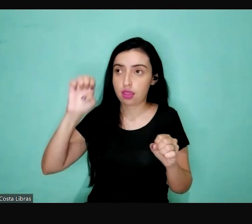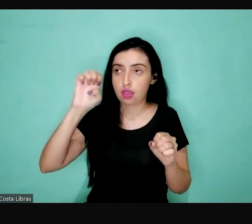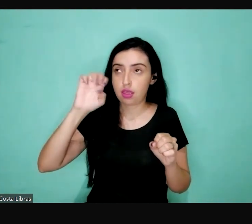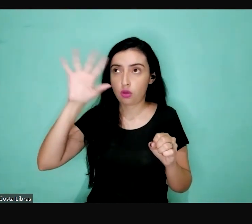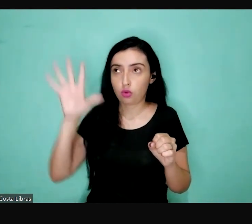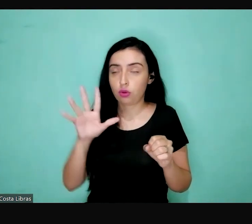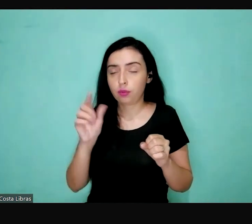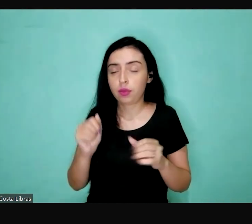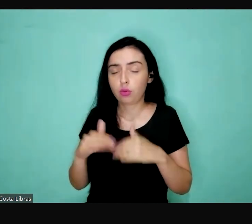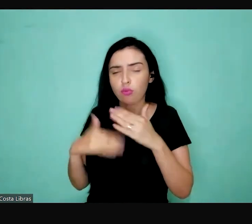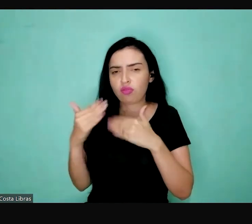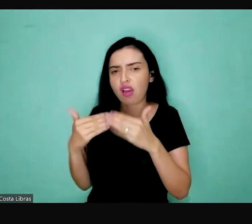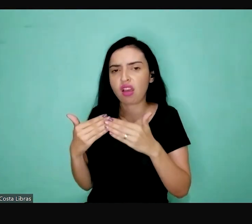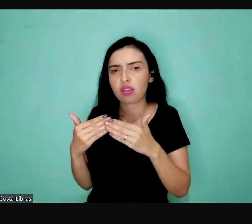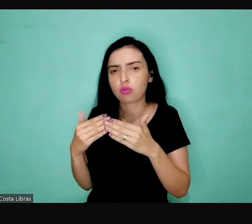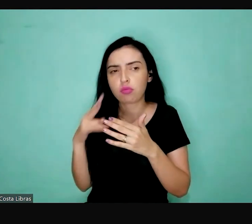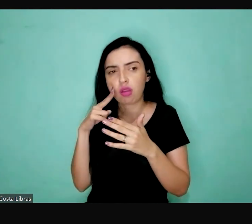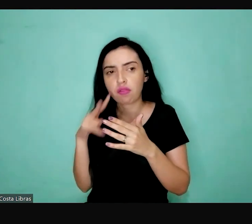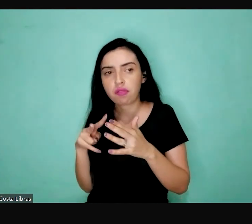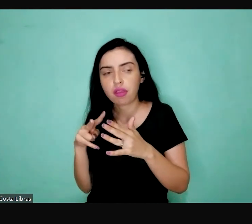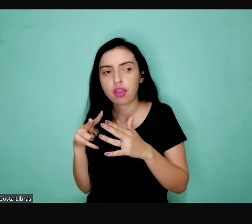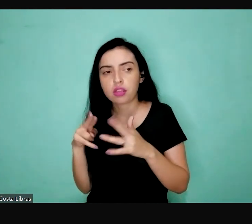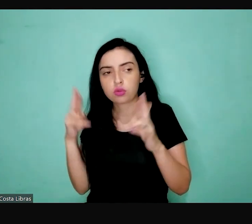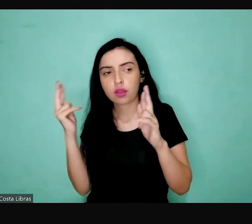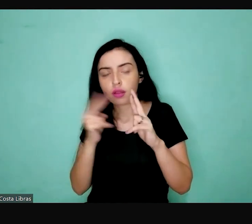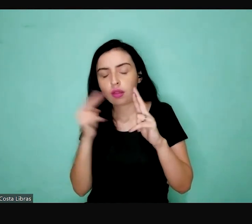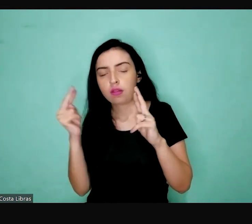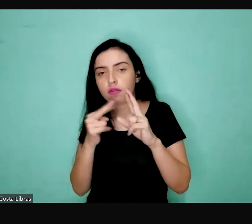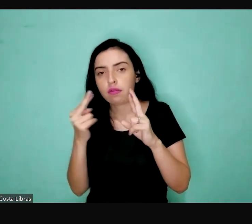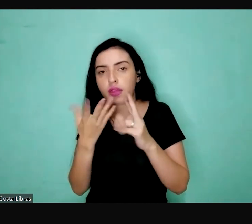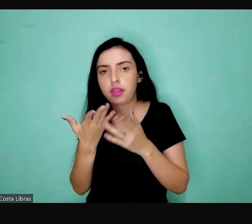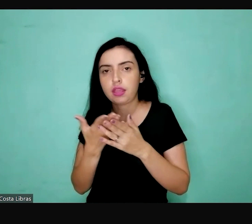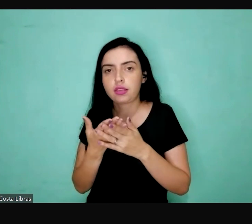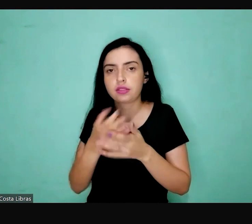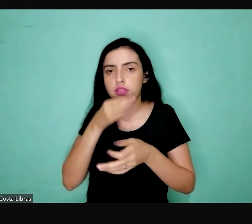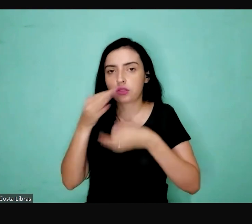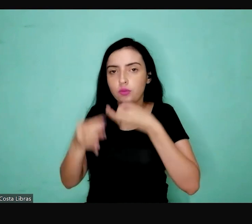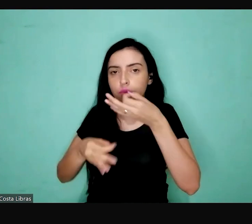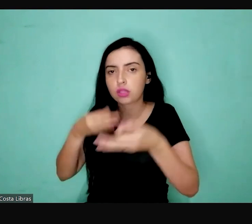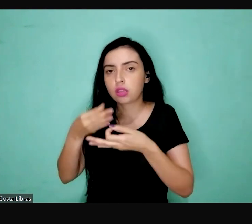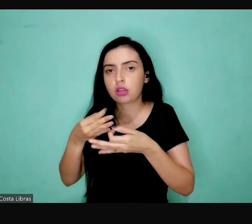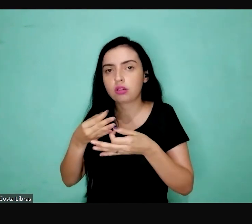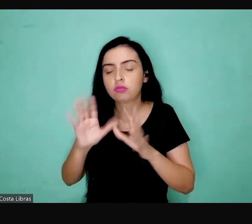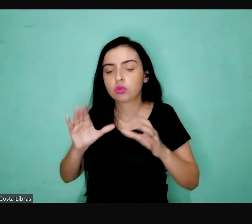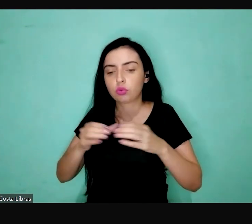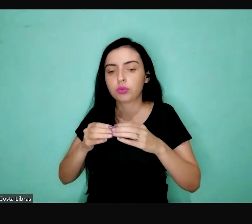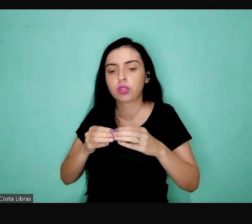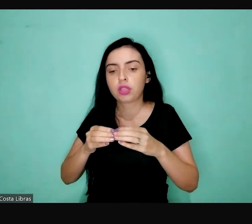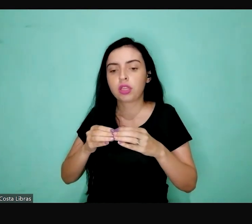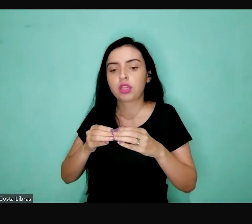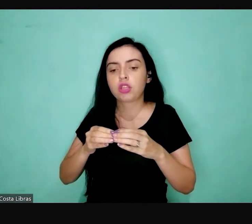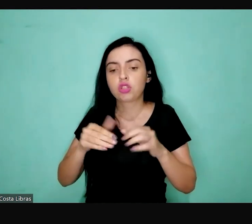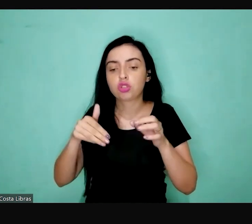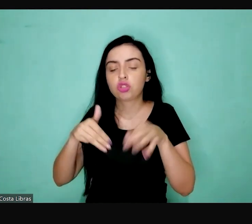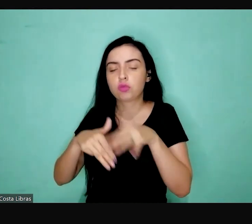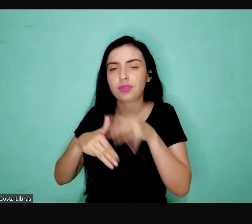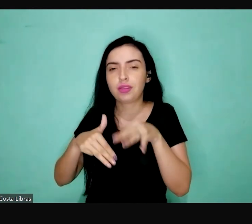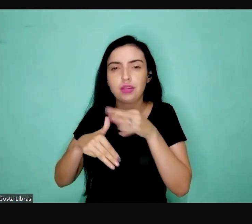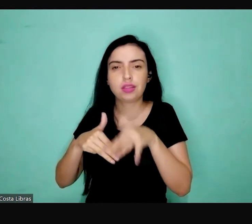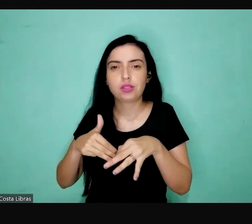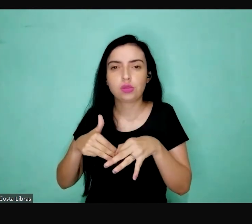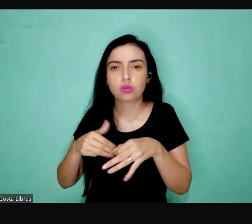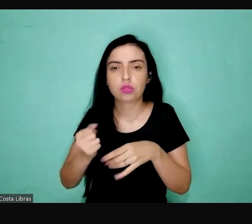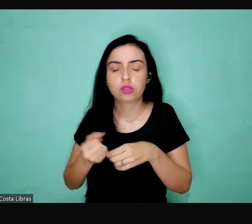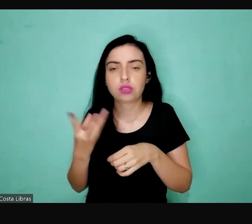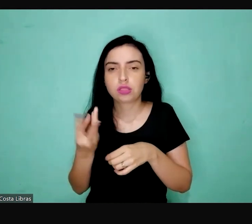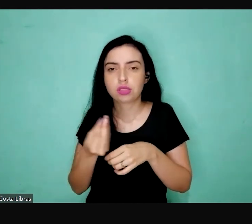vai ter um reflexo em recomendações do Comitê de Ministros que